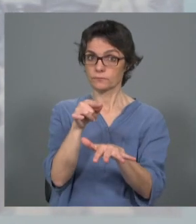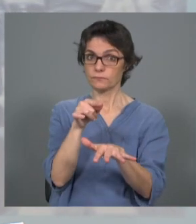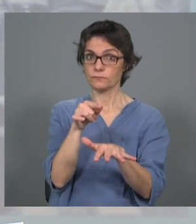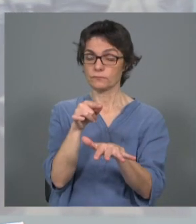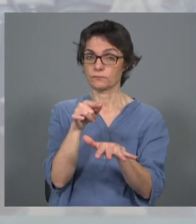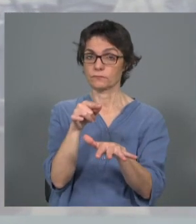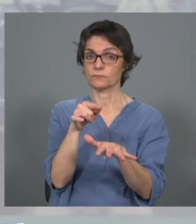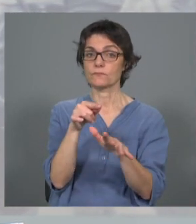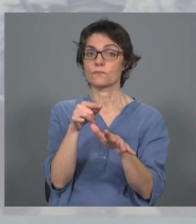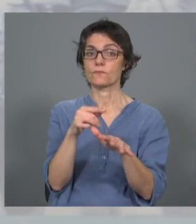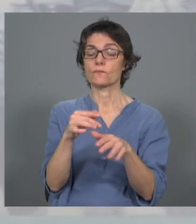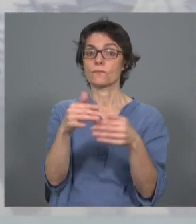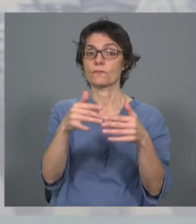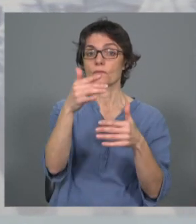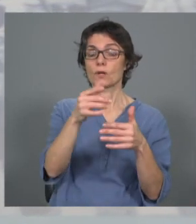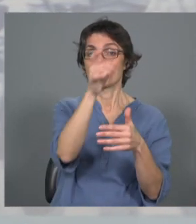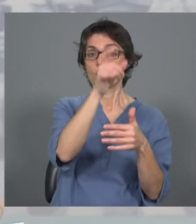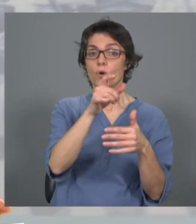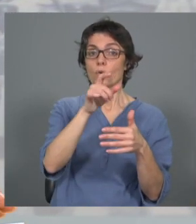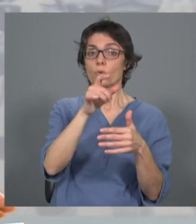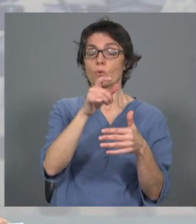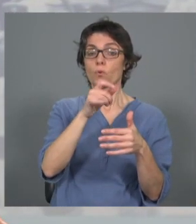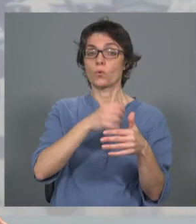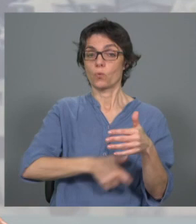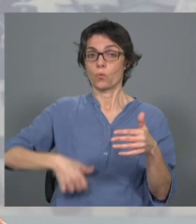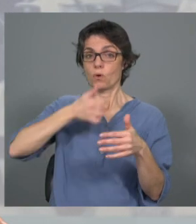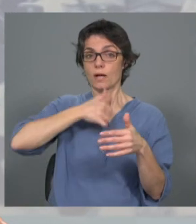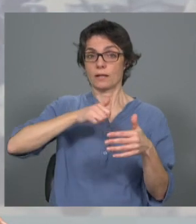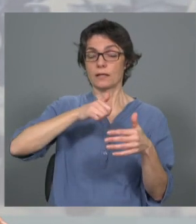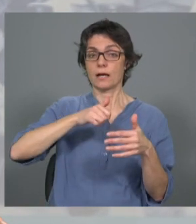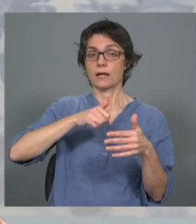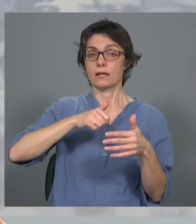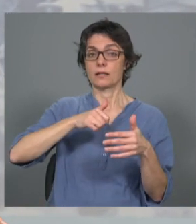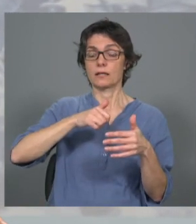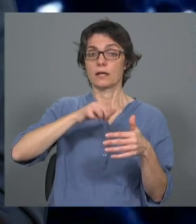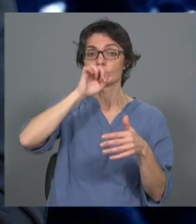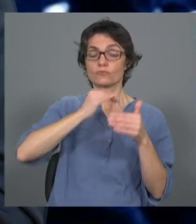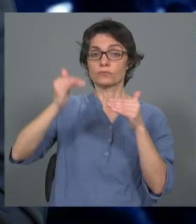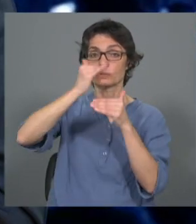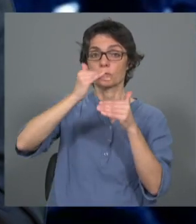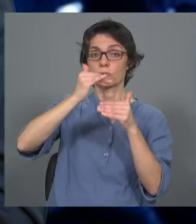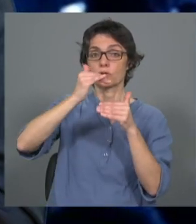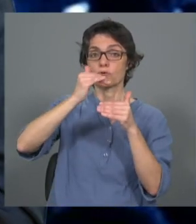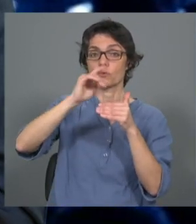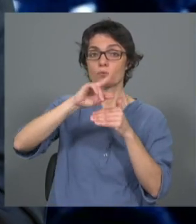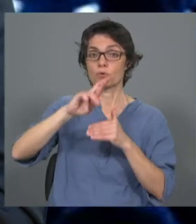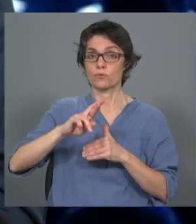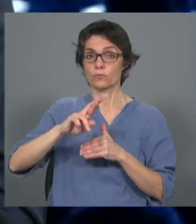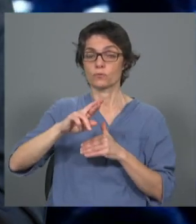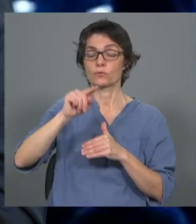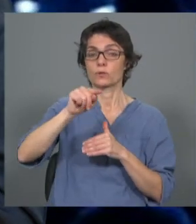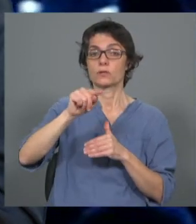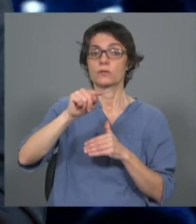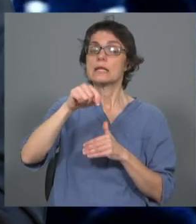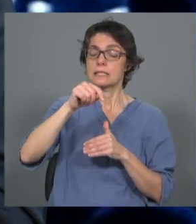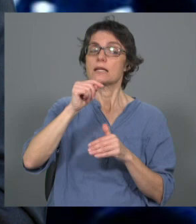cardeal Jean-Claude Olariche, não é? O arcebispo de Luxemburgo. O arcebispo de Luxemburgo, porque é o presidente do